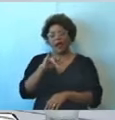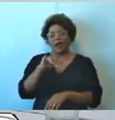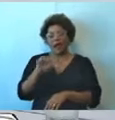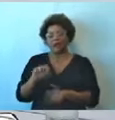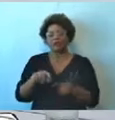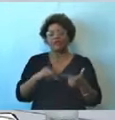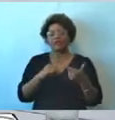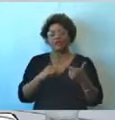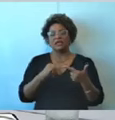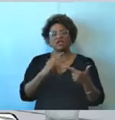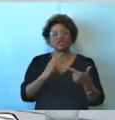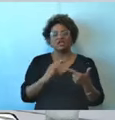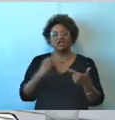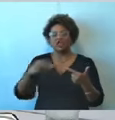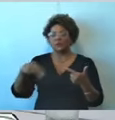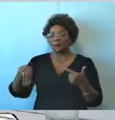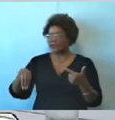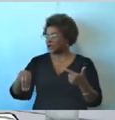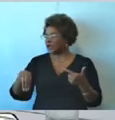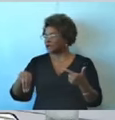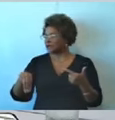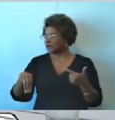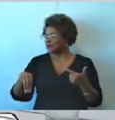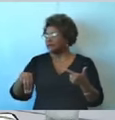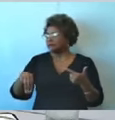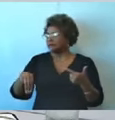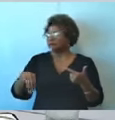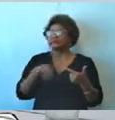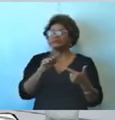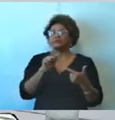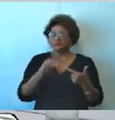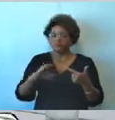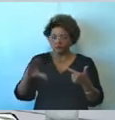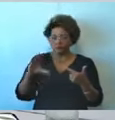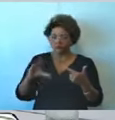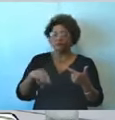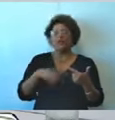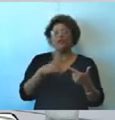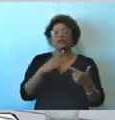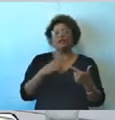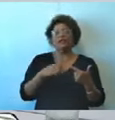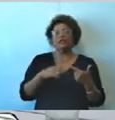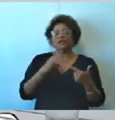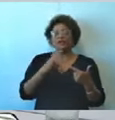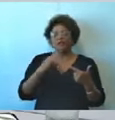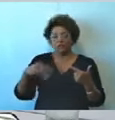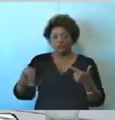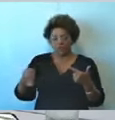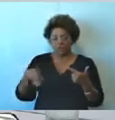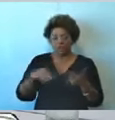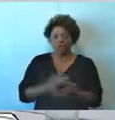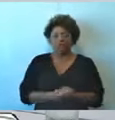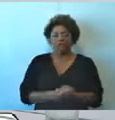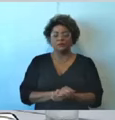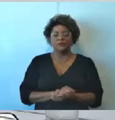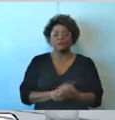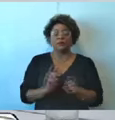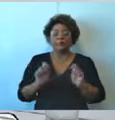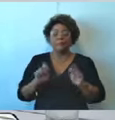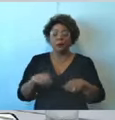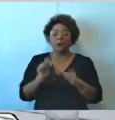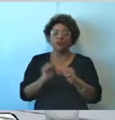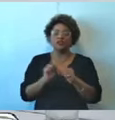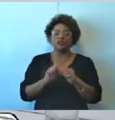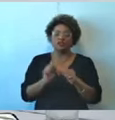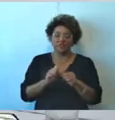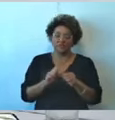todos nós, na verdade, achamos espaço para implementar ciclofaixa em vias que nem tem um tráfego tão grande